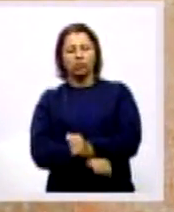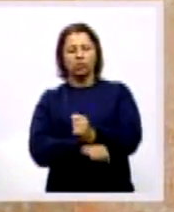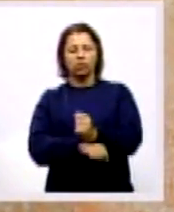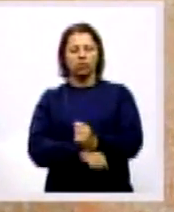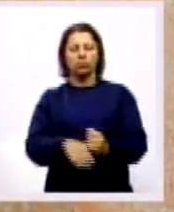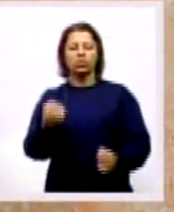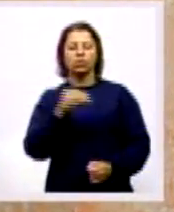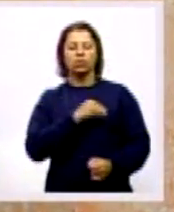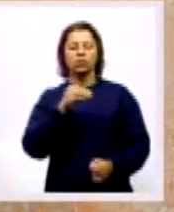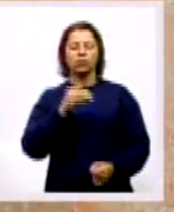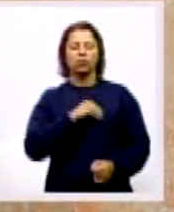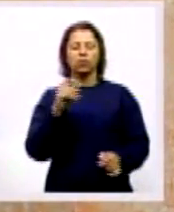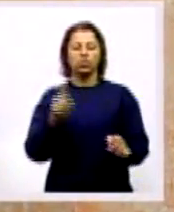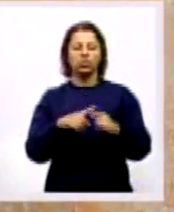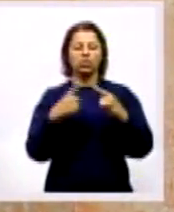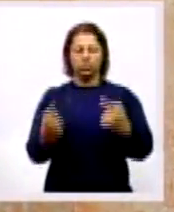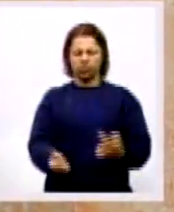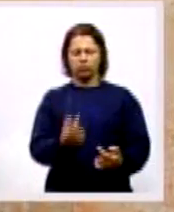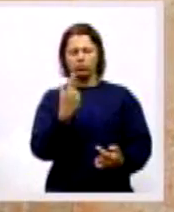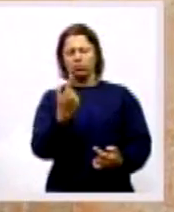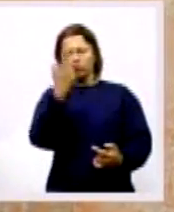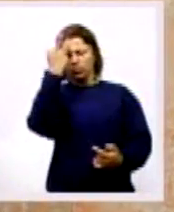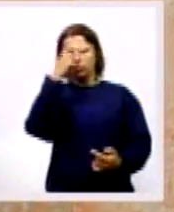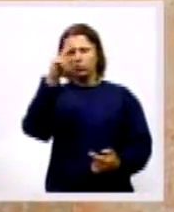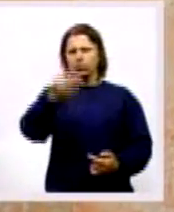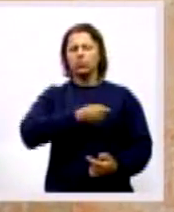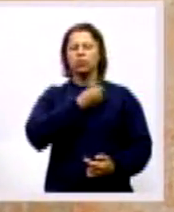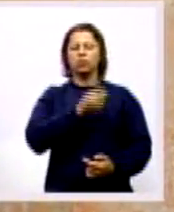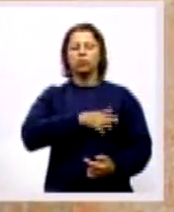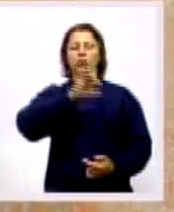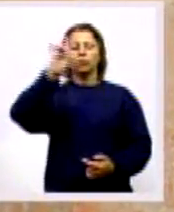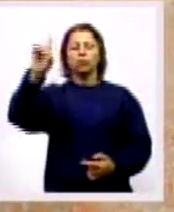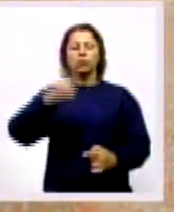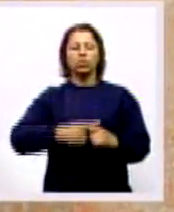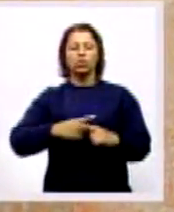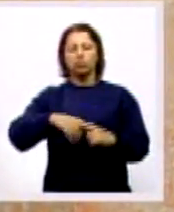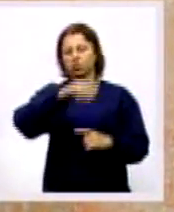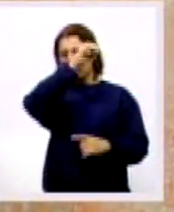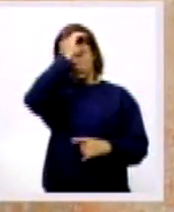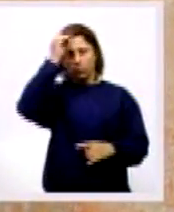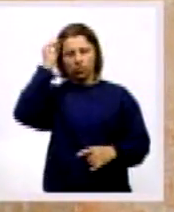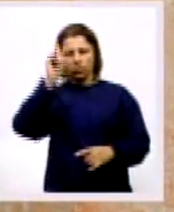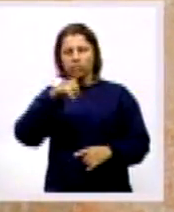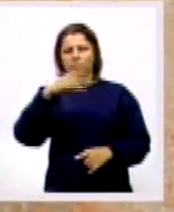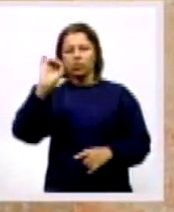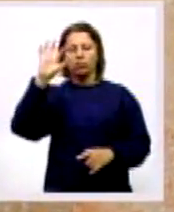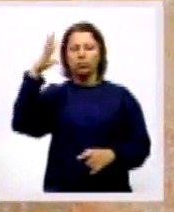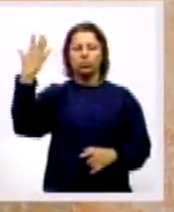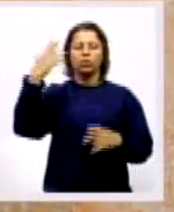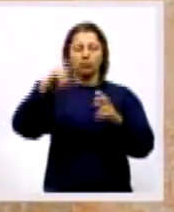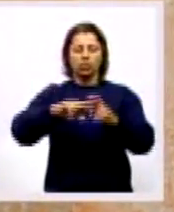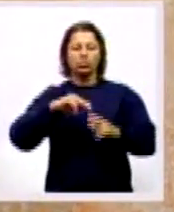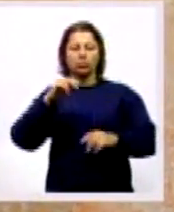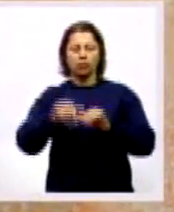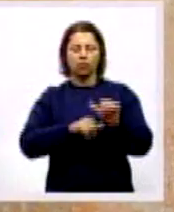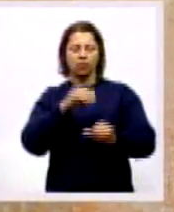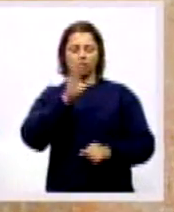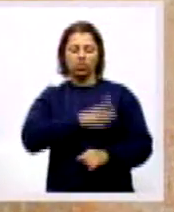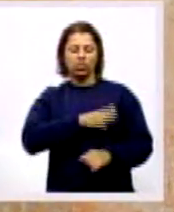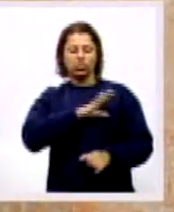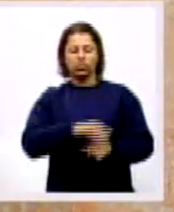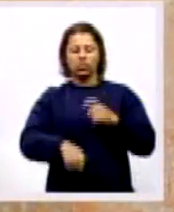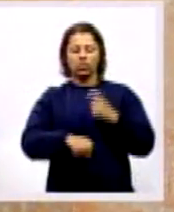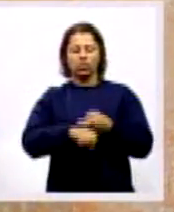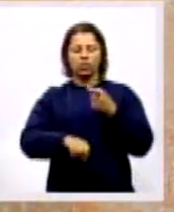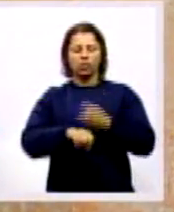são estranhos à vida de Deus, por causa da ignorância que neles é produzida pelo endurecimento do seu